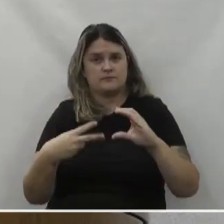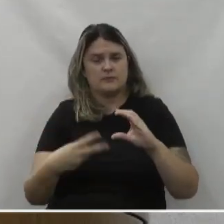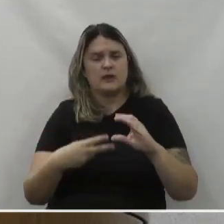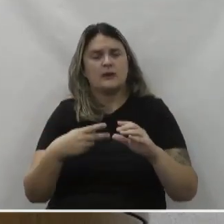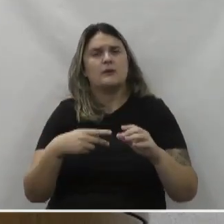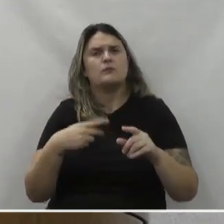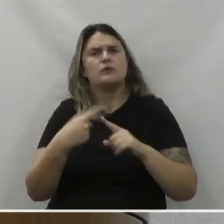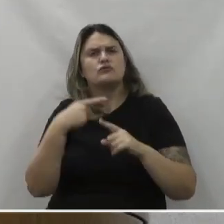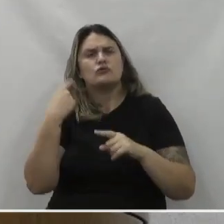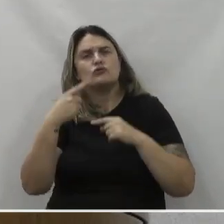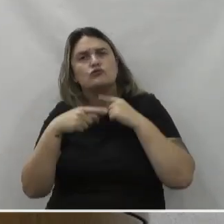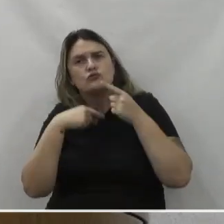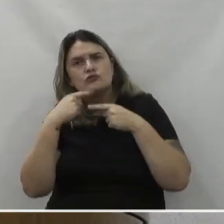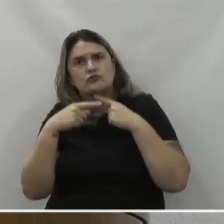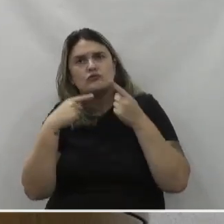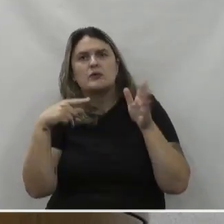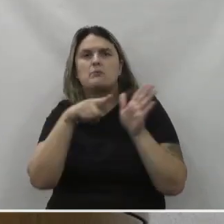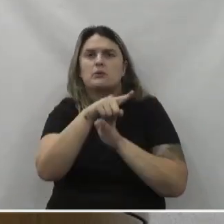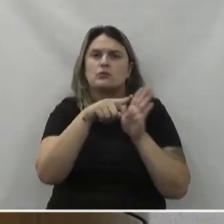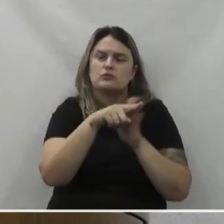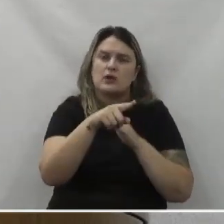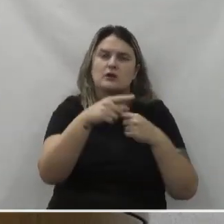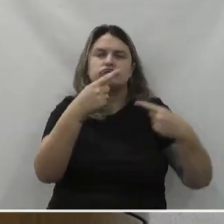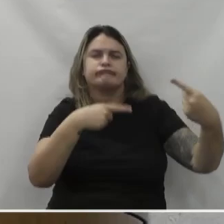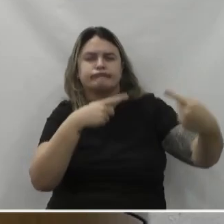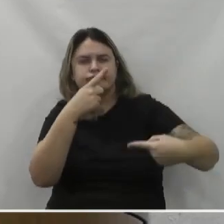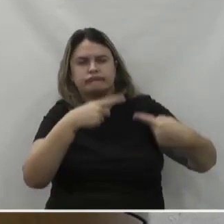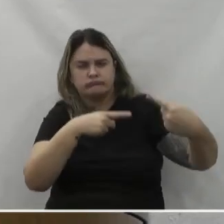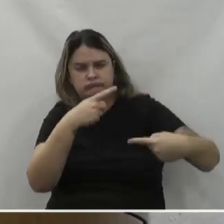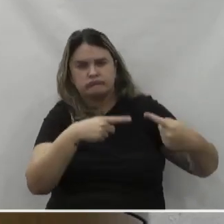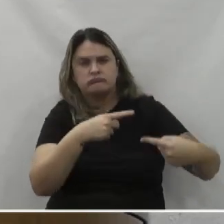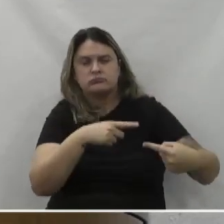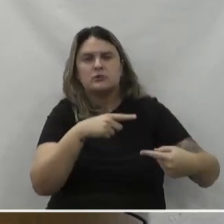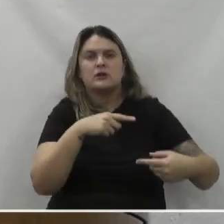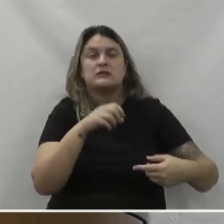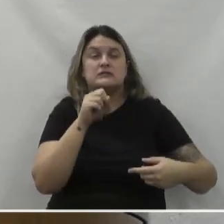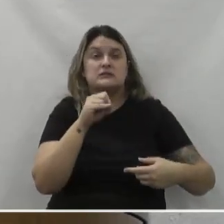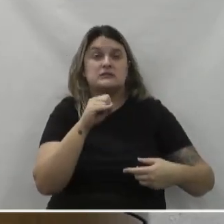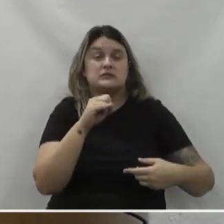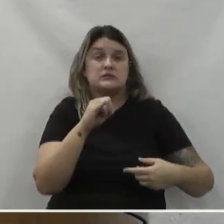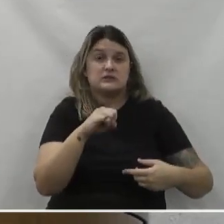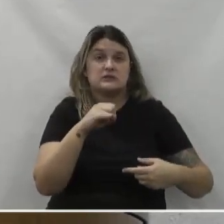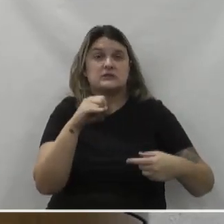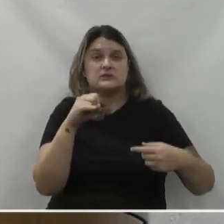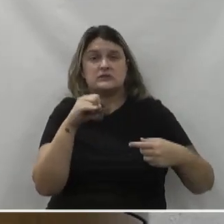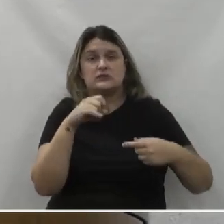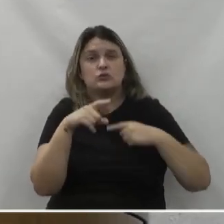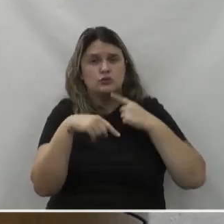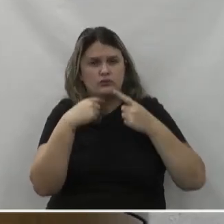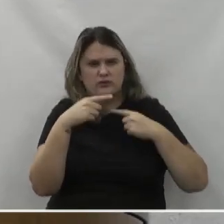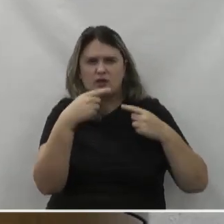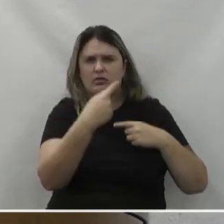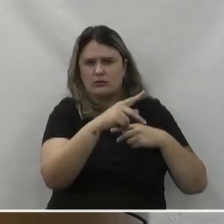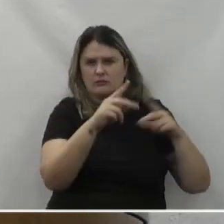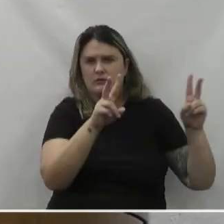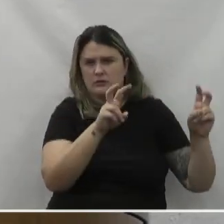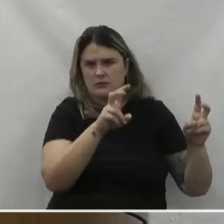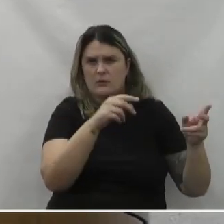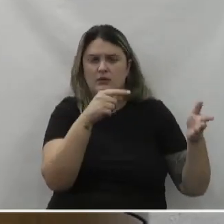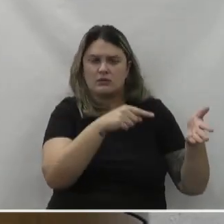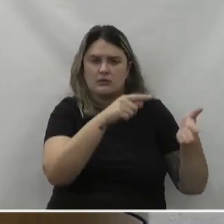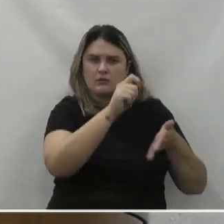gente poder discutir e tirar todas as dúvidas a respeito, né, desse